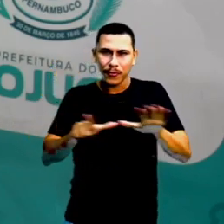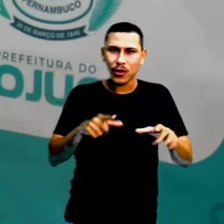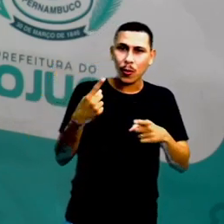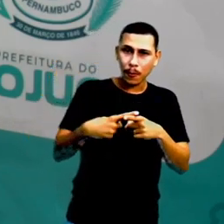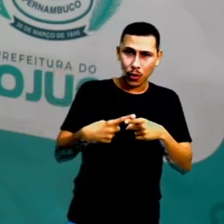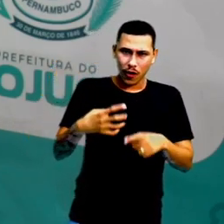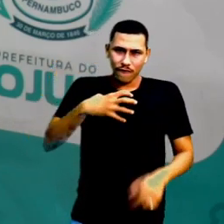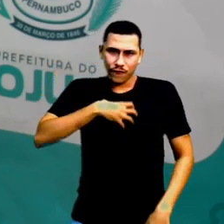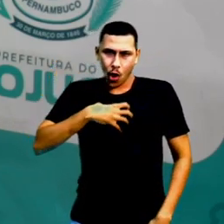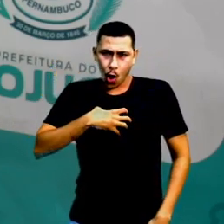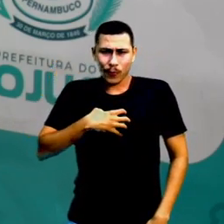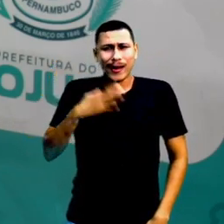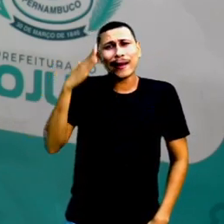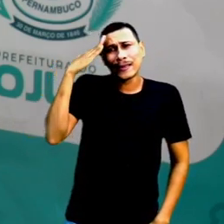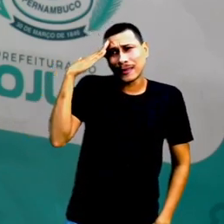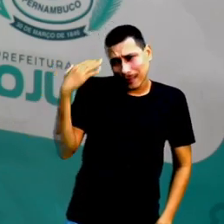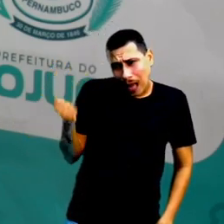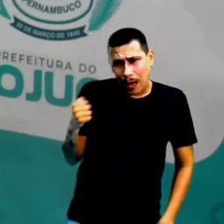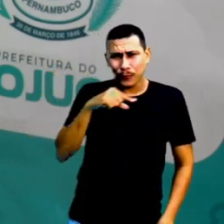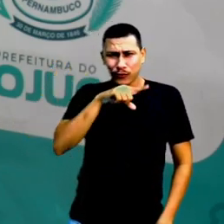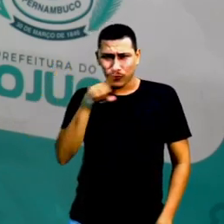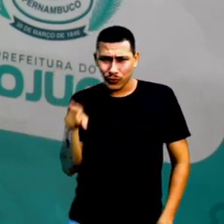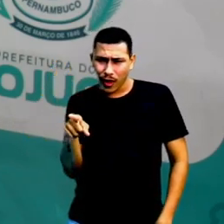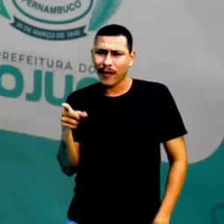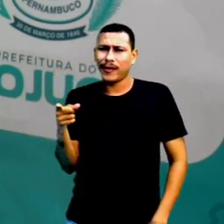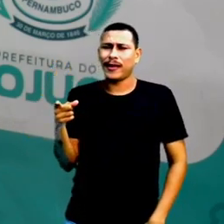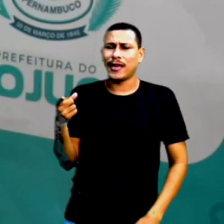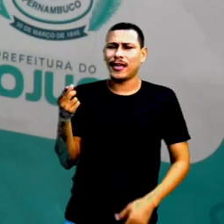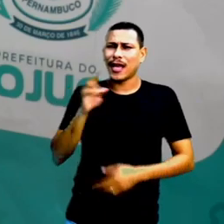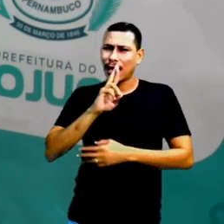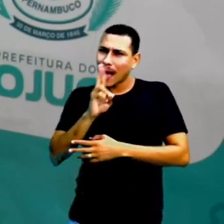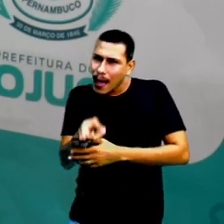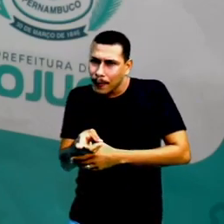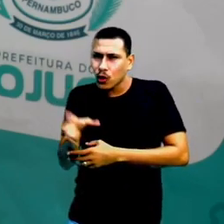a única maneira que eu tenho de acompanhar